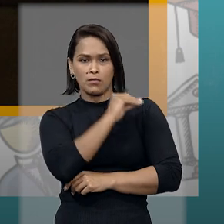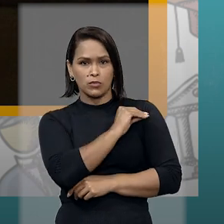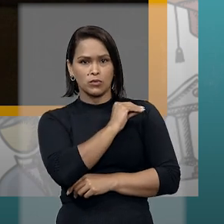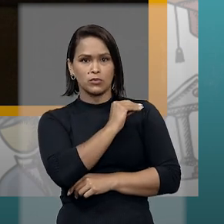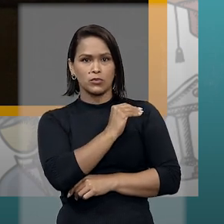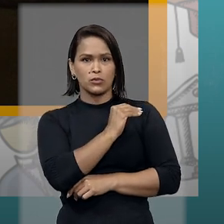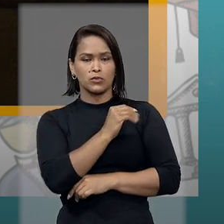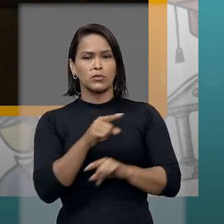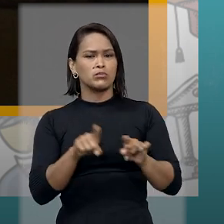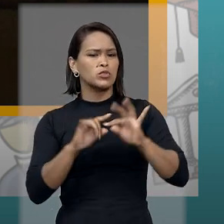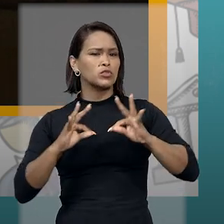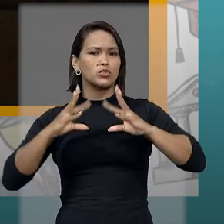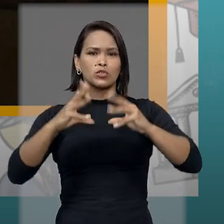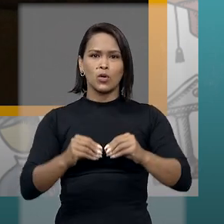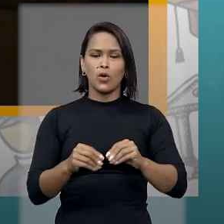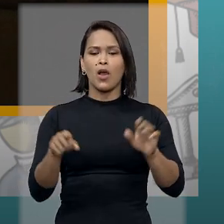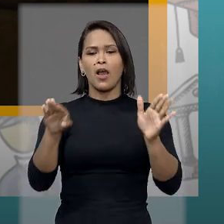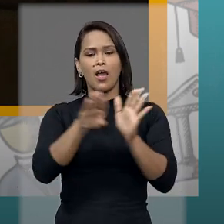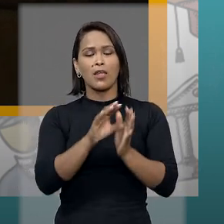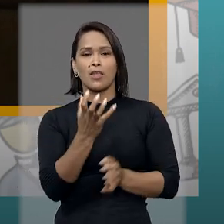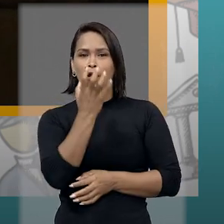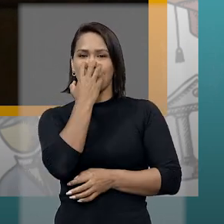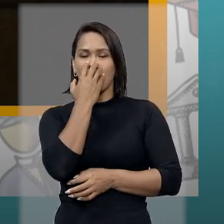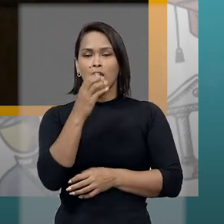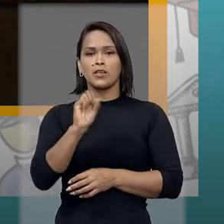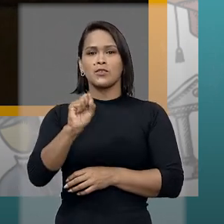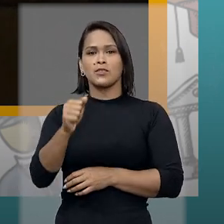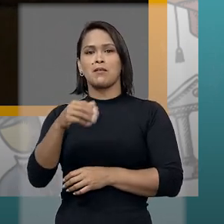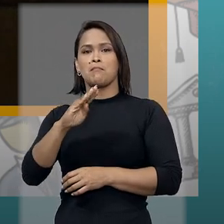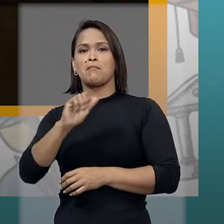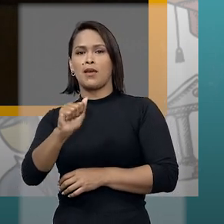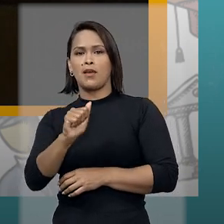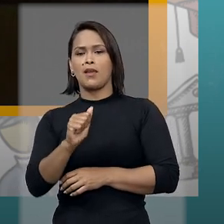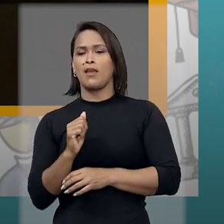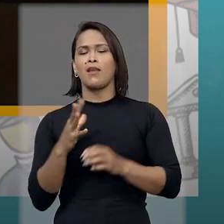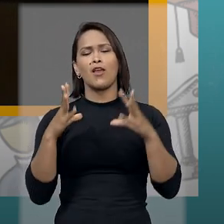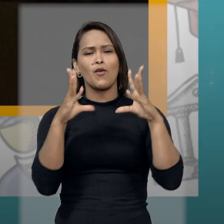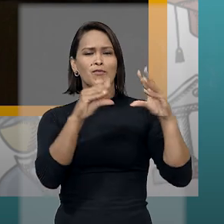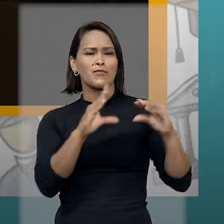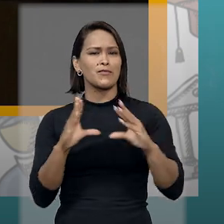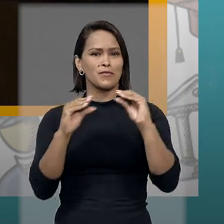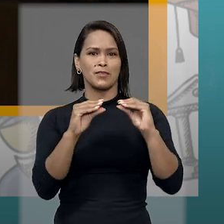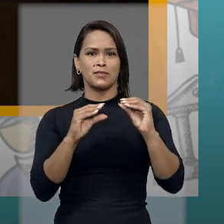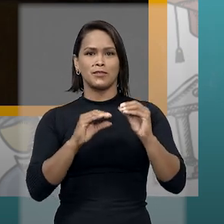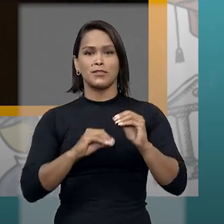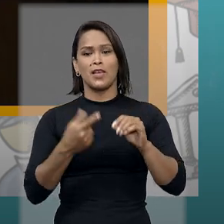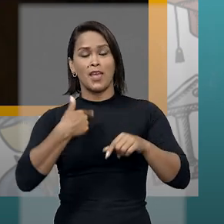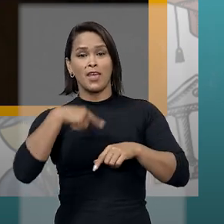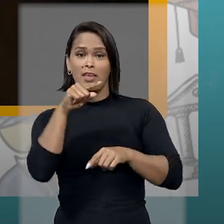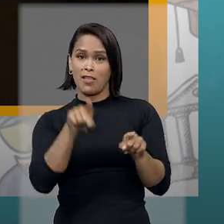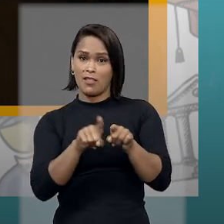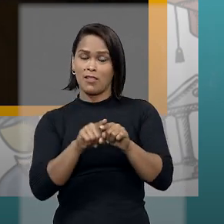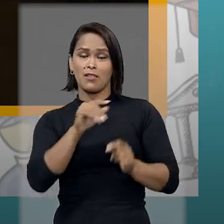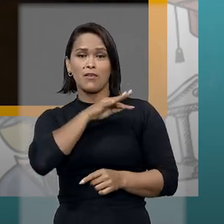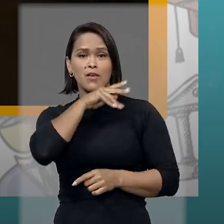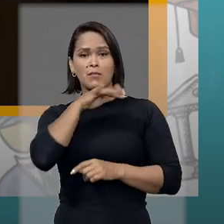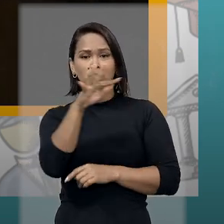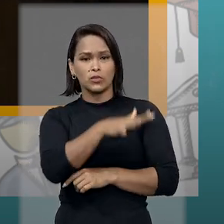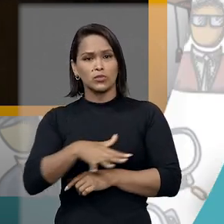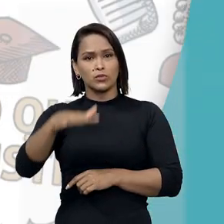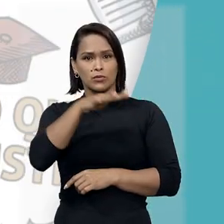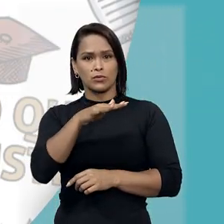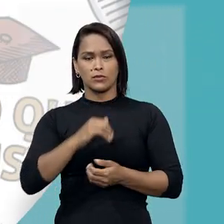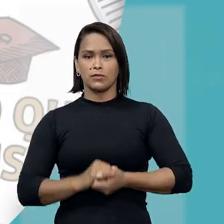os adultos, até o meu cachorrinho Sazar. Ele é tão fofinho e até os